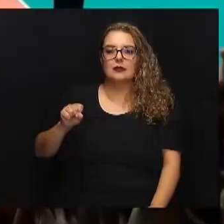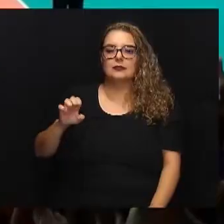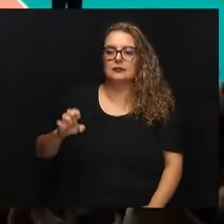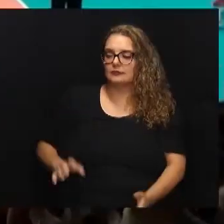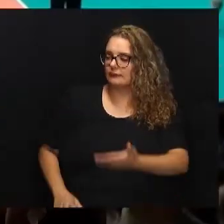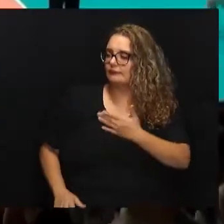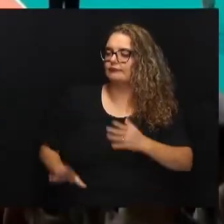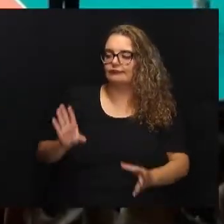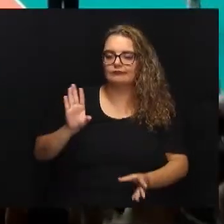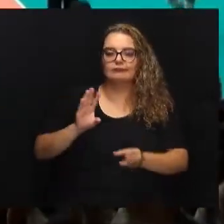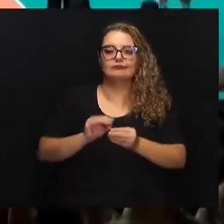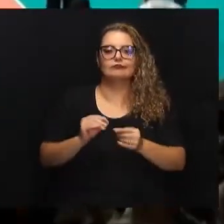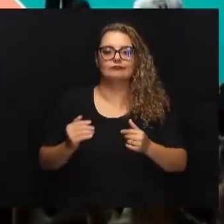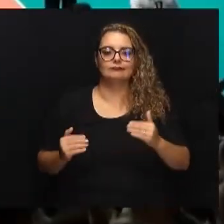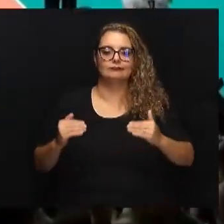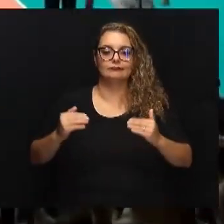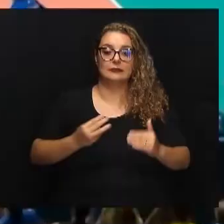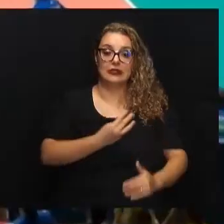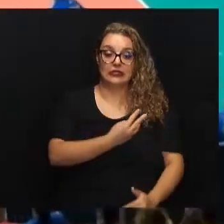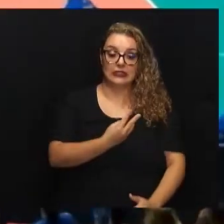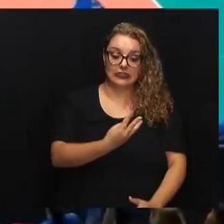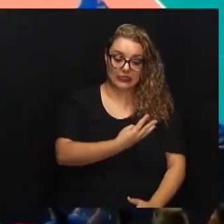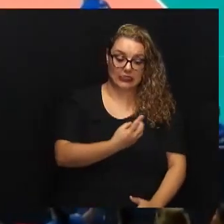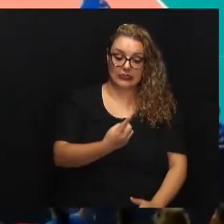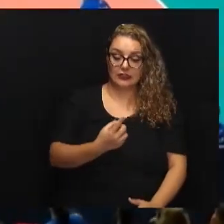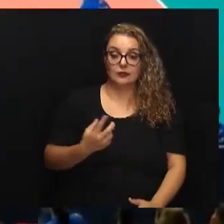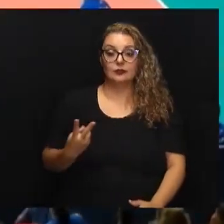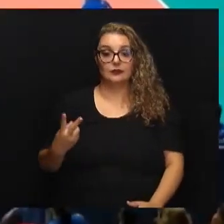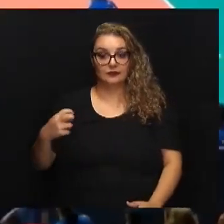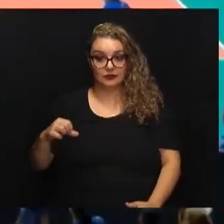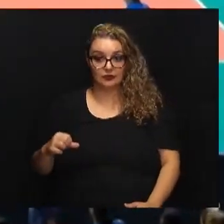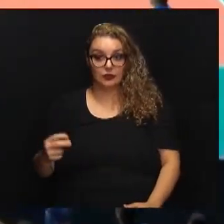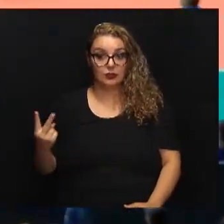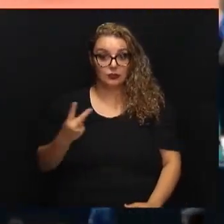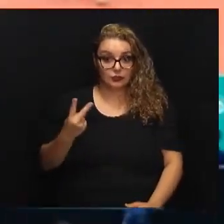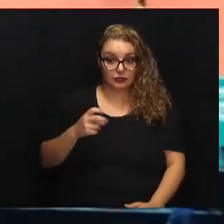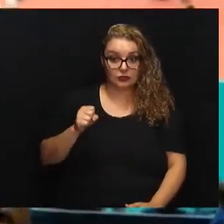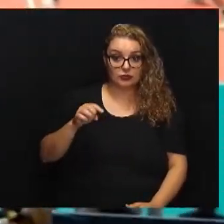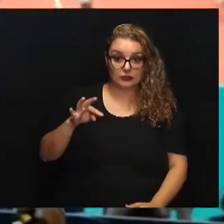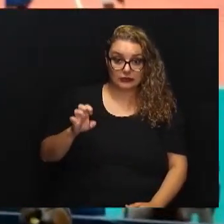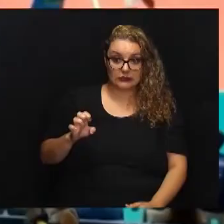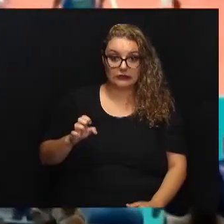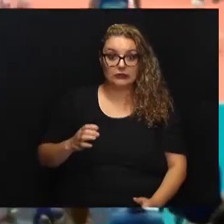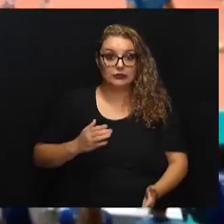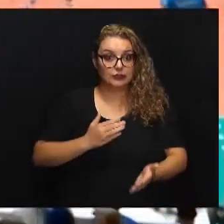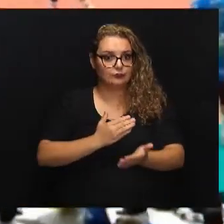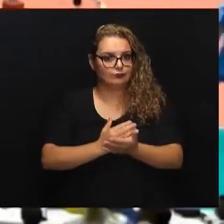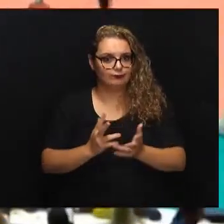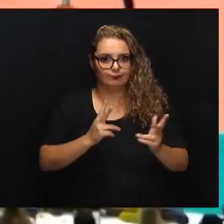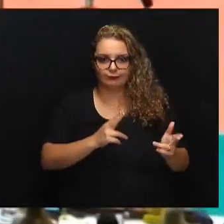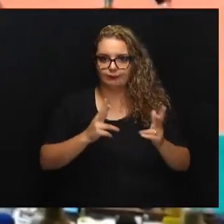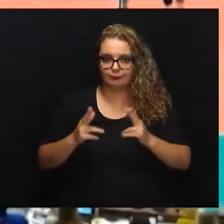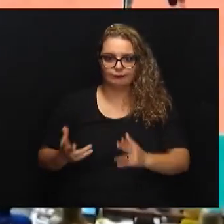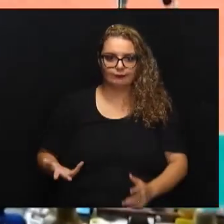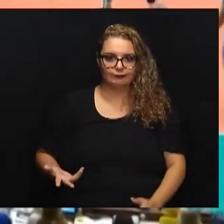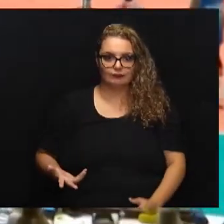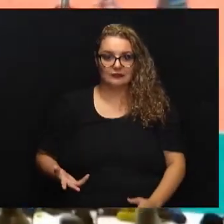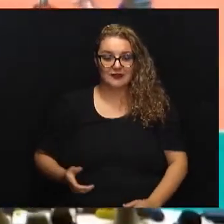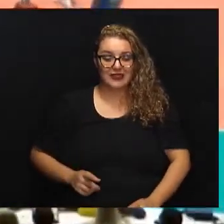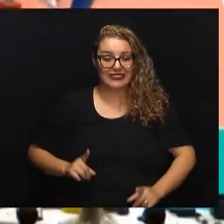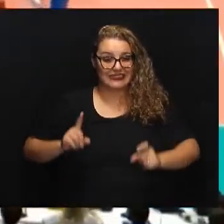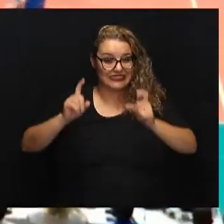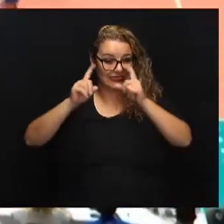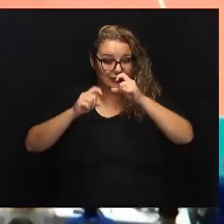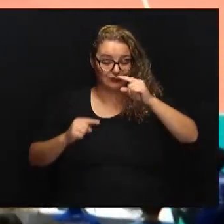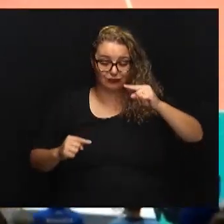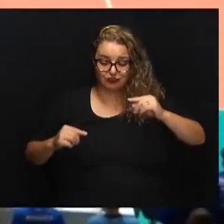primeira parcial em 31-29. O segundo set começou da mesma maneira, com muitas